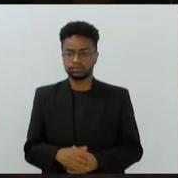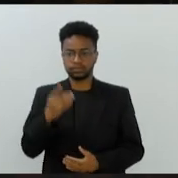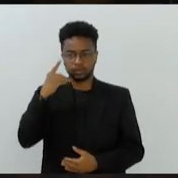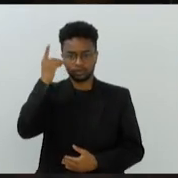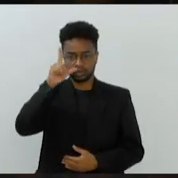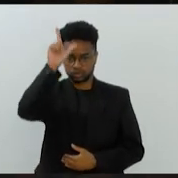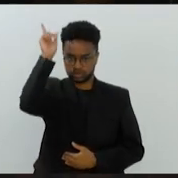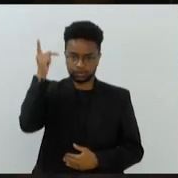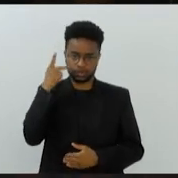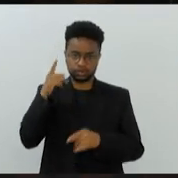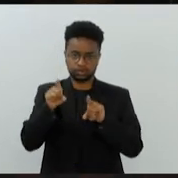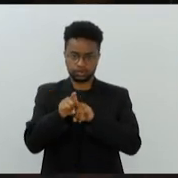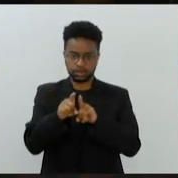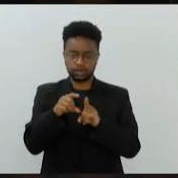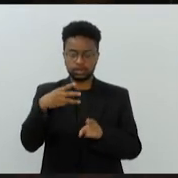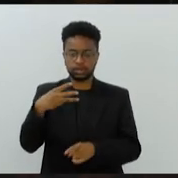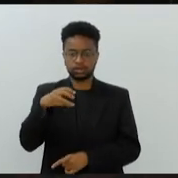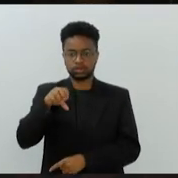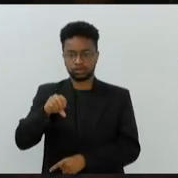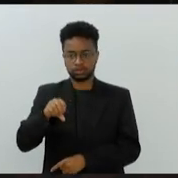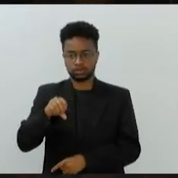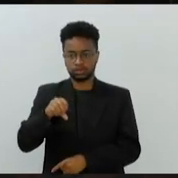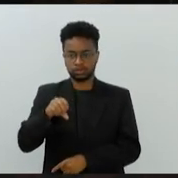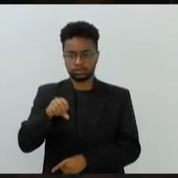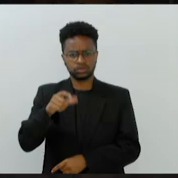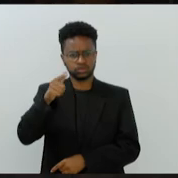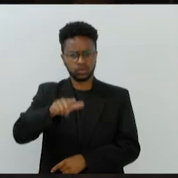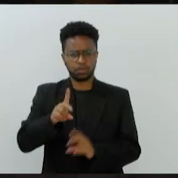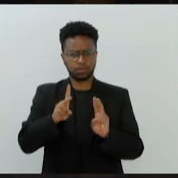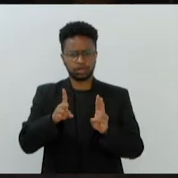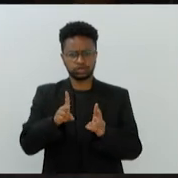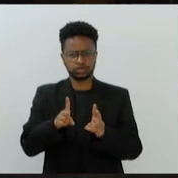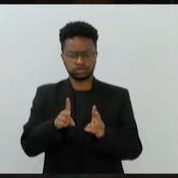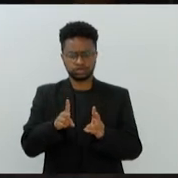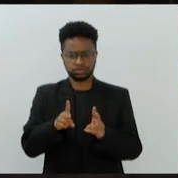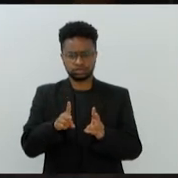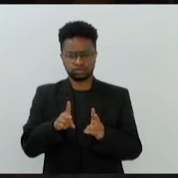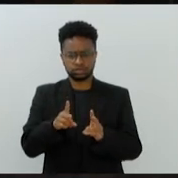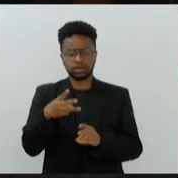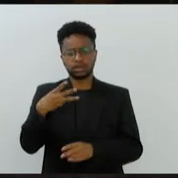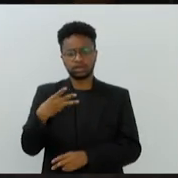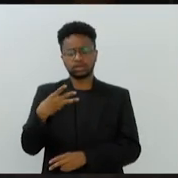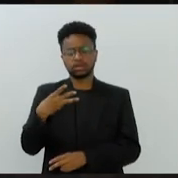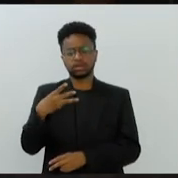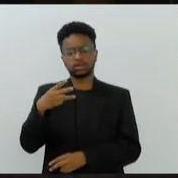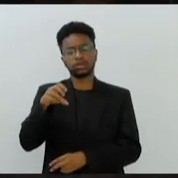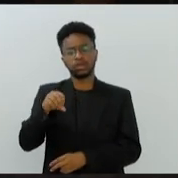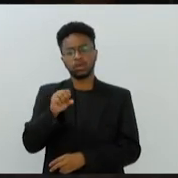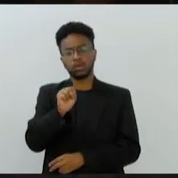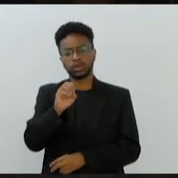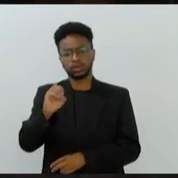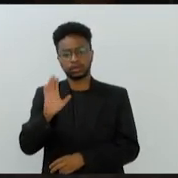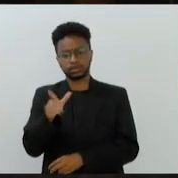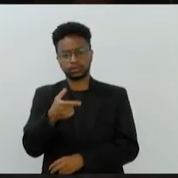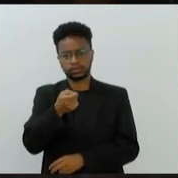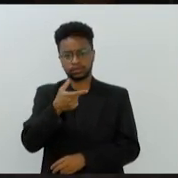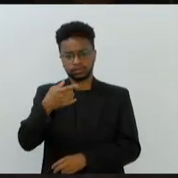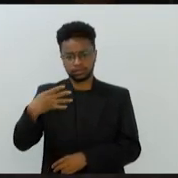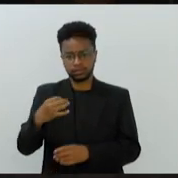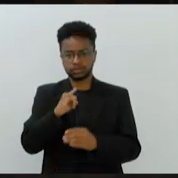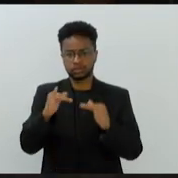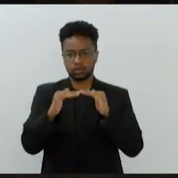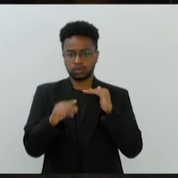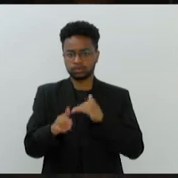também. 39, está repetido aqui, 80, eu acho, de novo, hein? 3.980, de 24. Os senhores concordam, permaneçam como